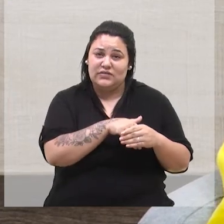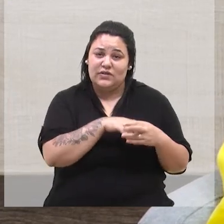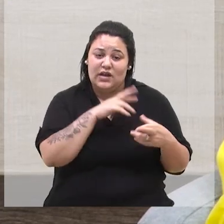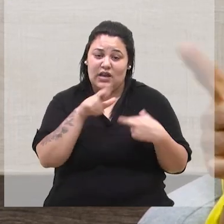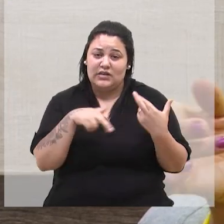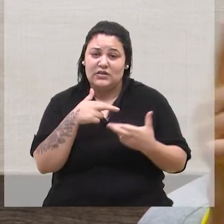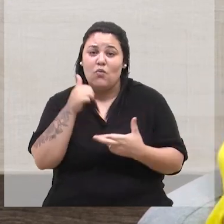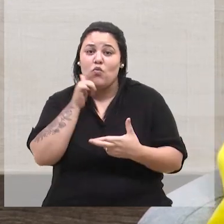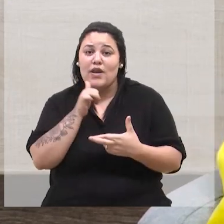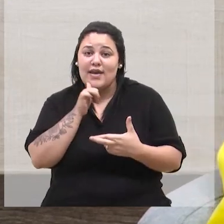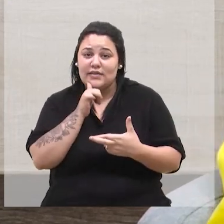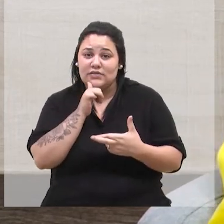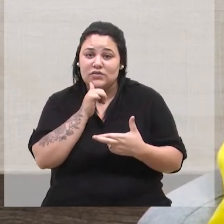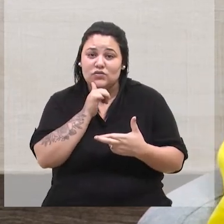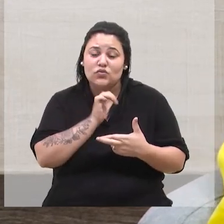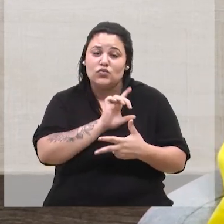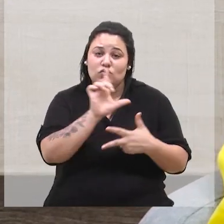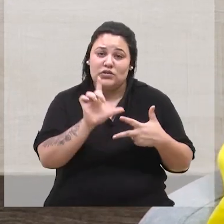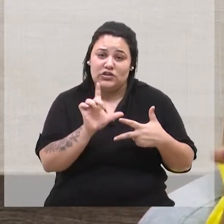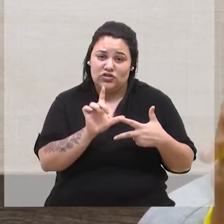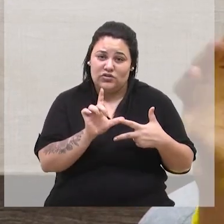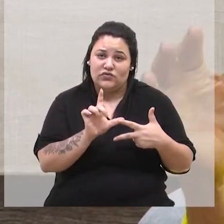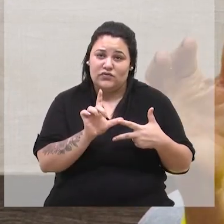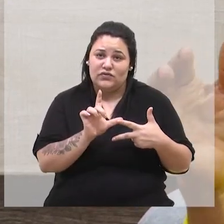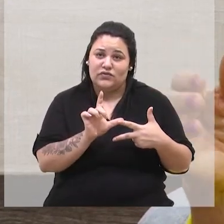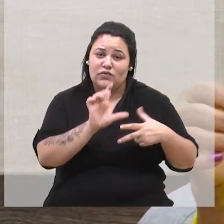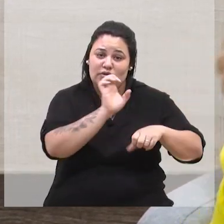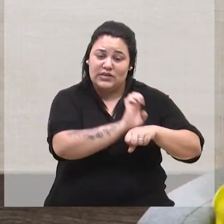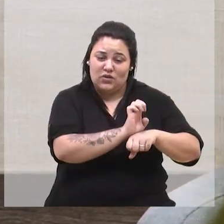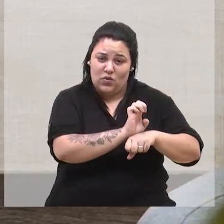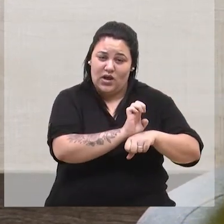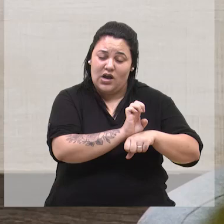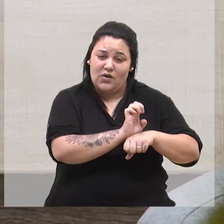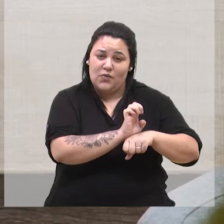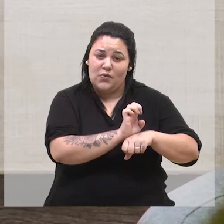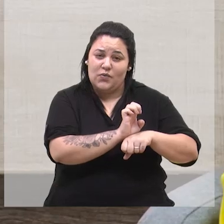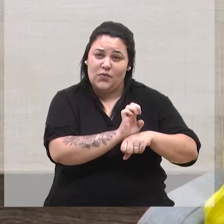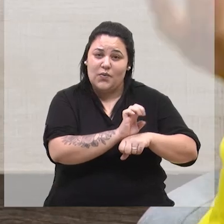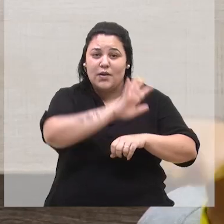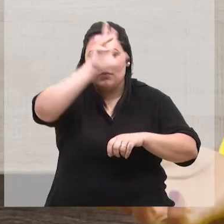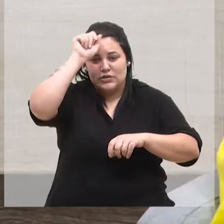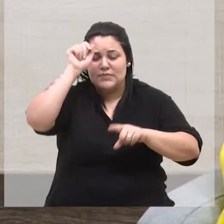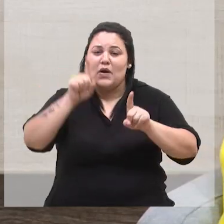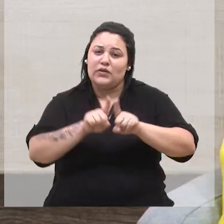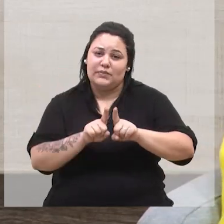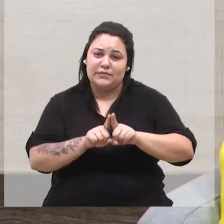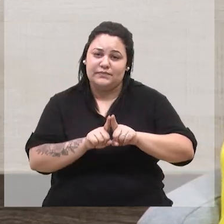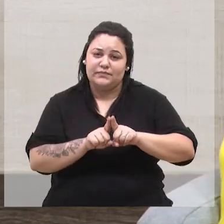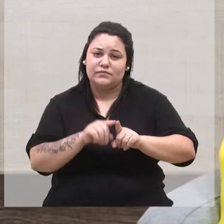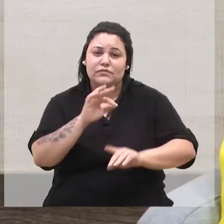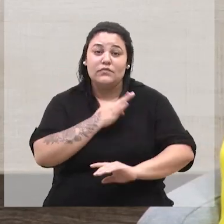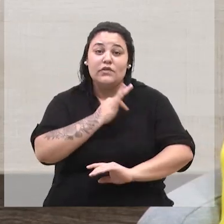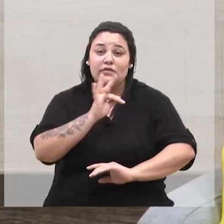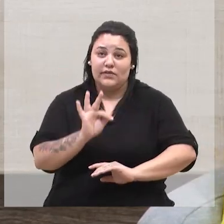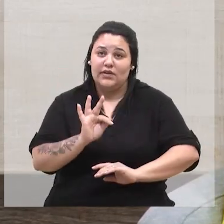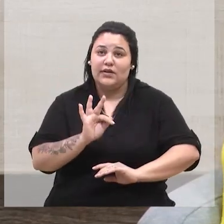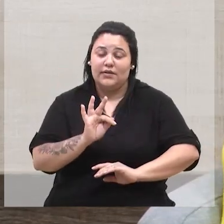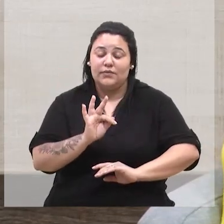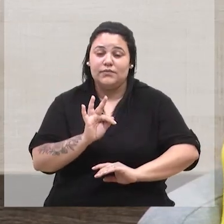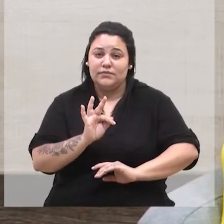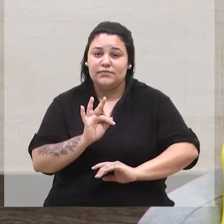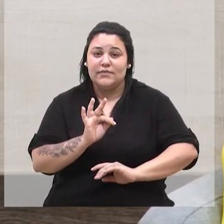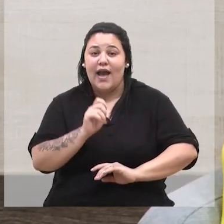às mulheres dos legislativos, tanto estadual como municipal. O federal é ainda